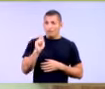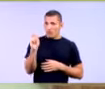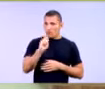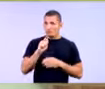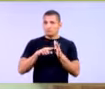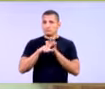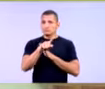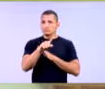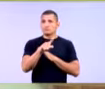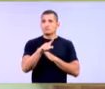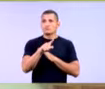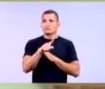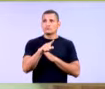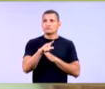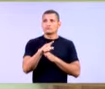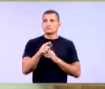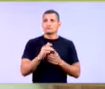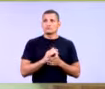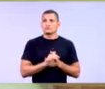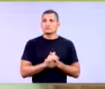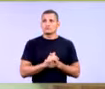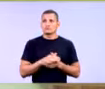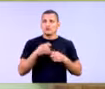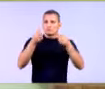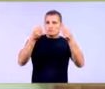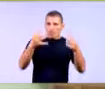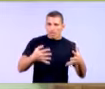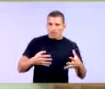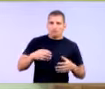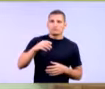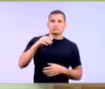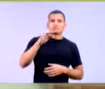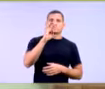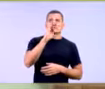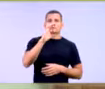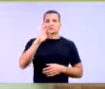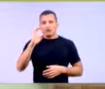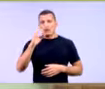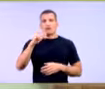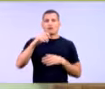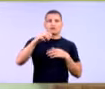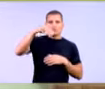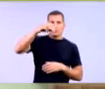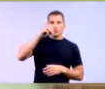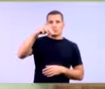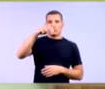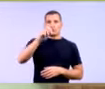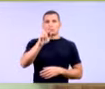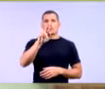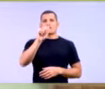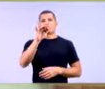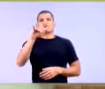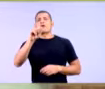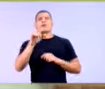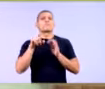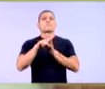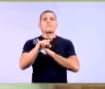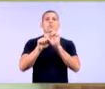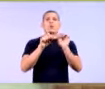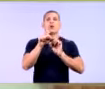né? Já que nós estamos falando aí de monografia, de projeto de pesquisa, o que vai ser o TCC?